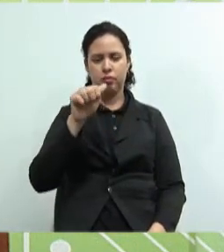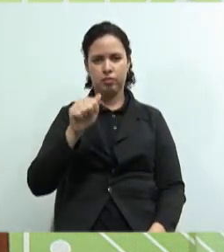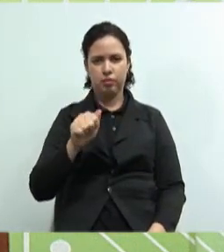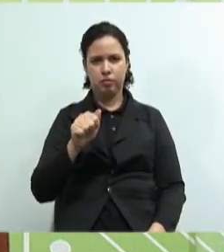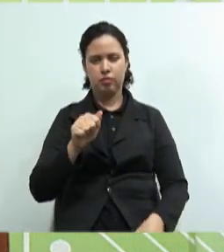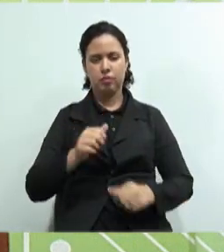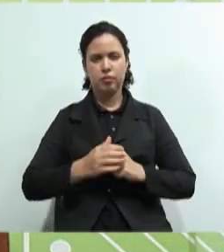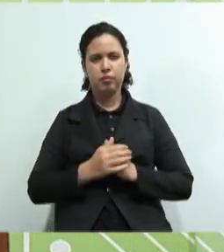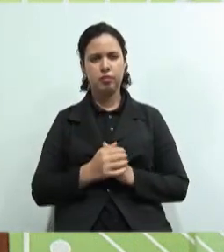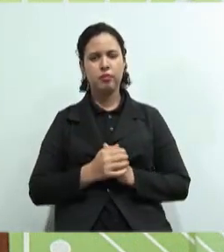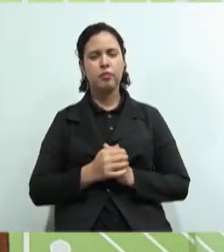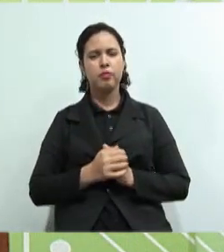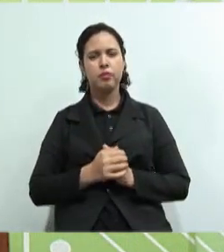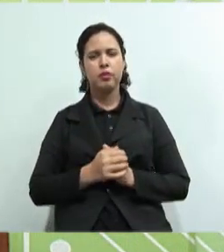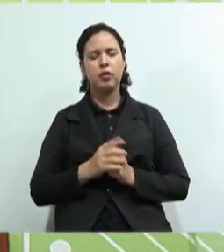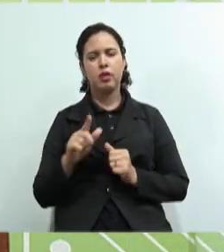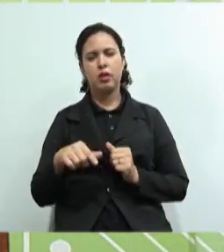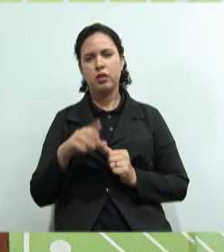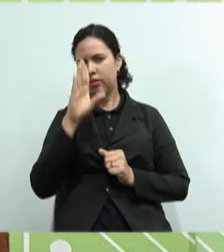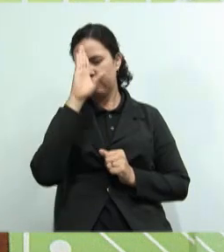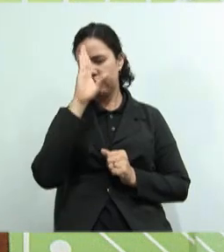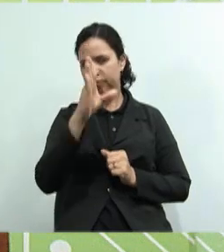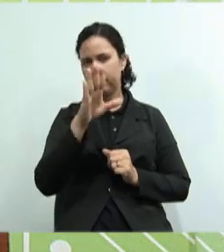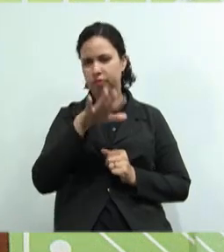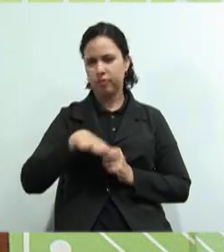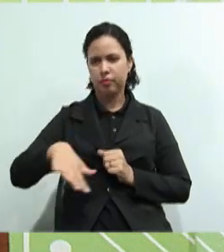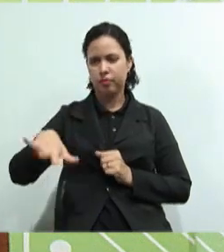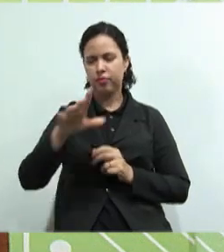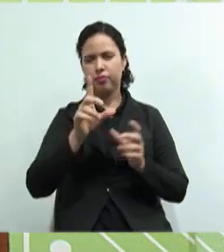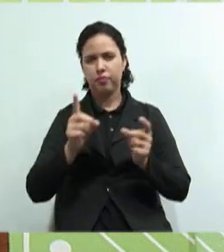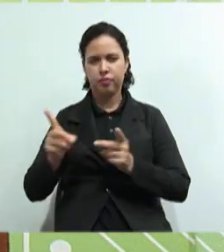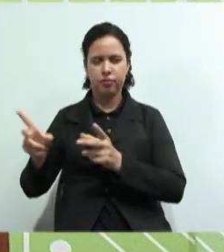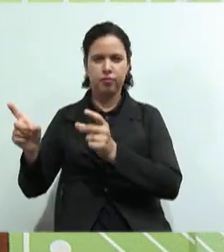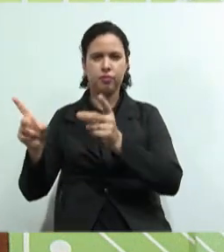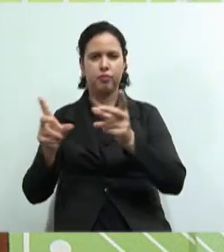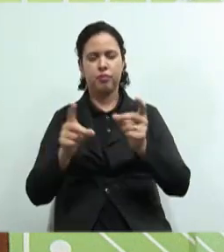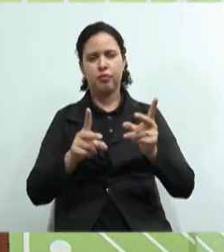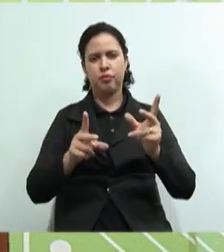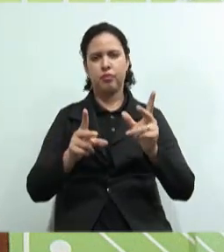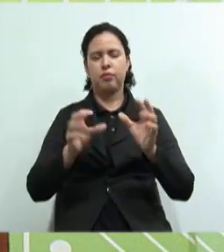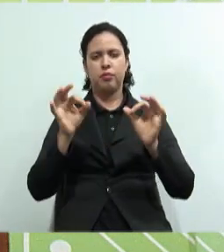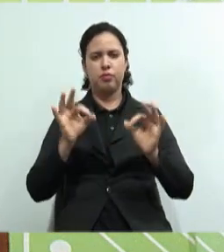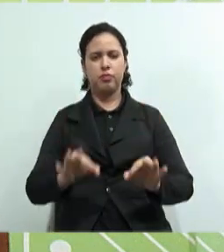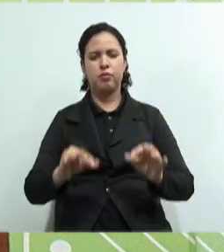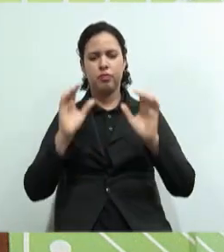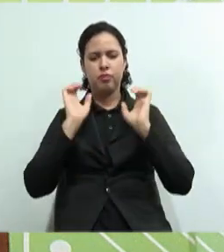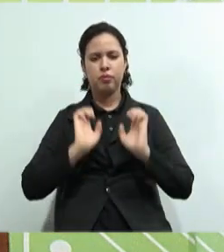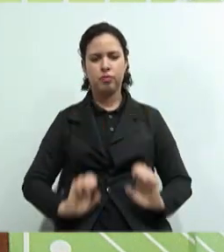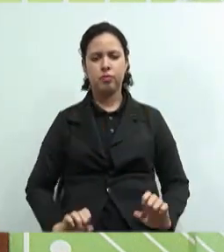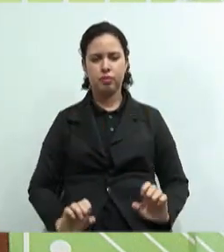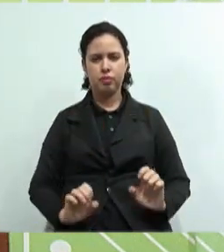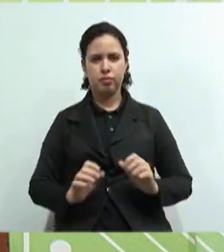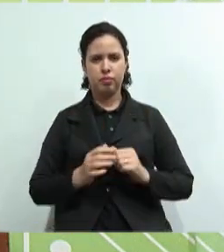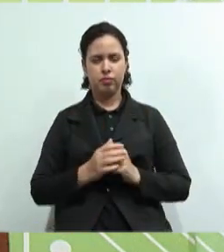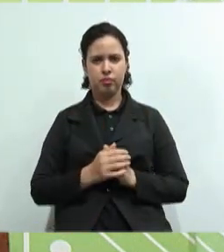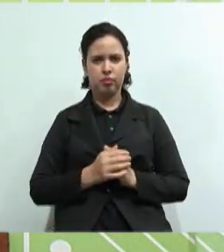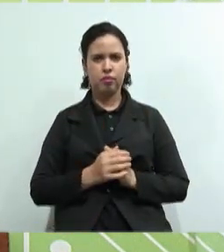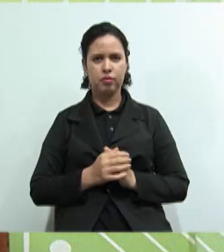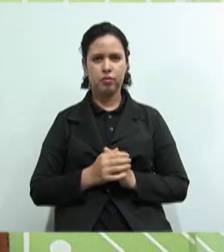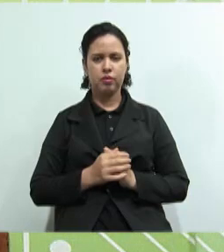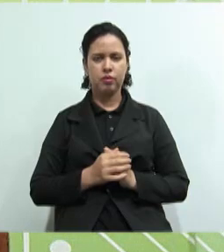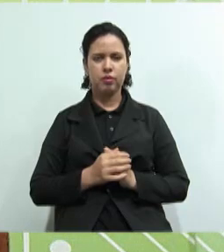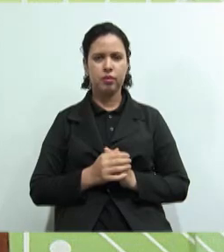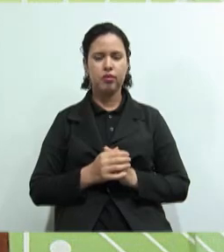cooperativa, mas essa pegada do comércio justo e ético. Elas não estão escolhendo, a Natura, por exemplo, não está escolhendo um produto que é o mais